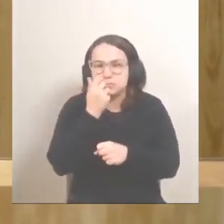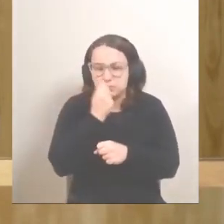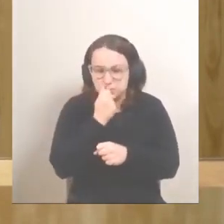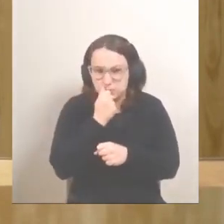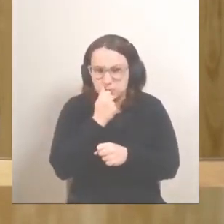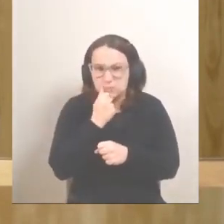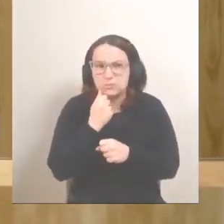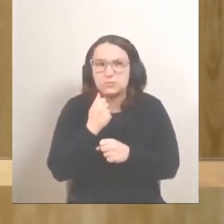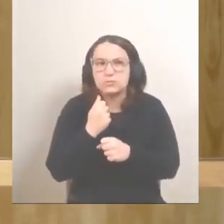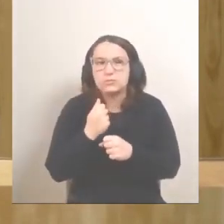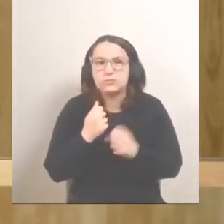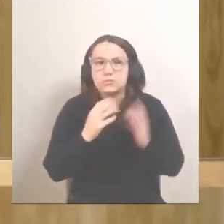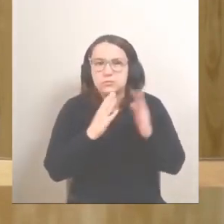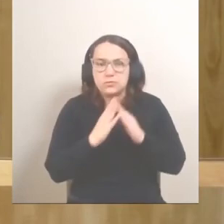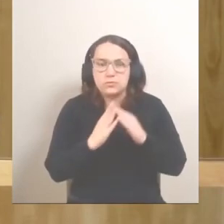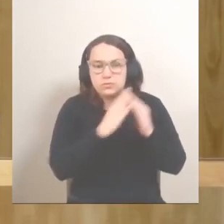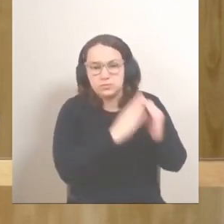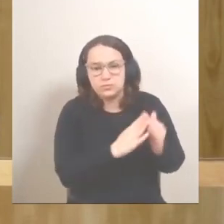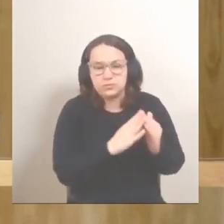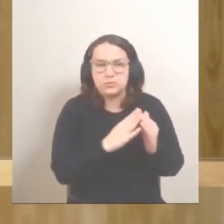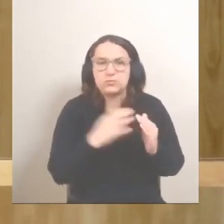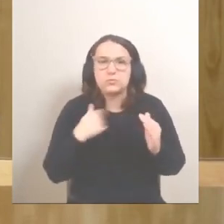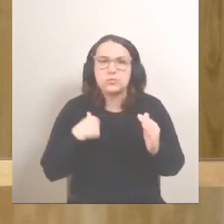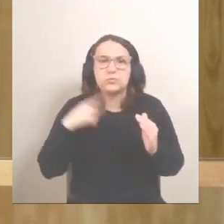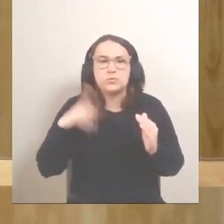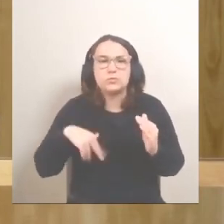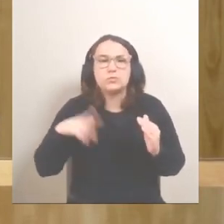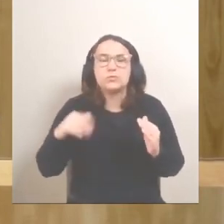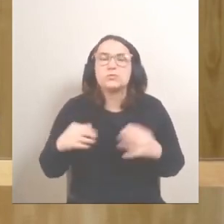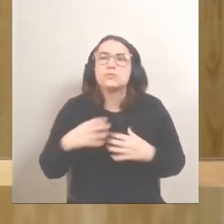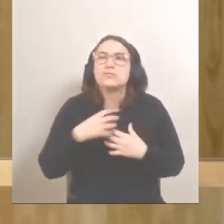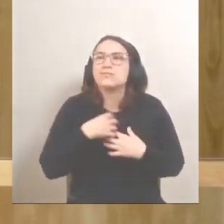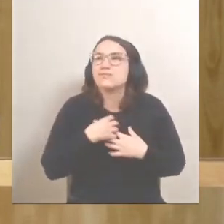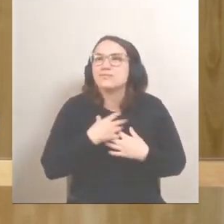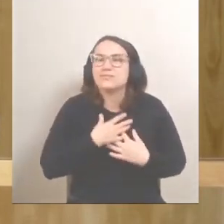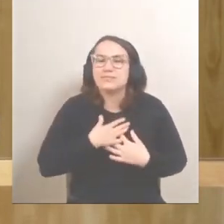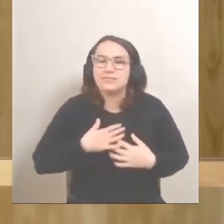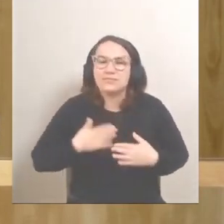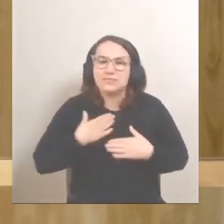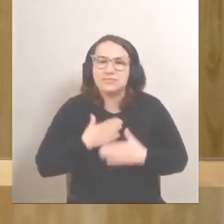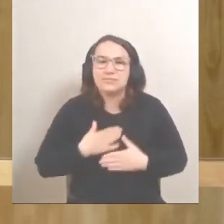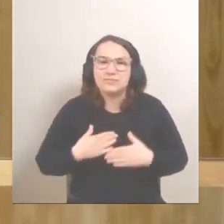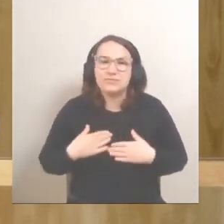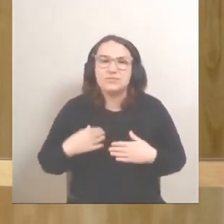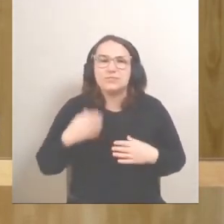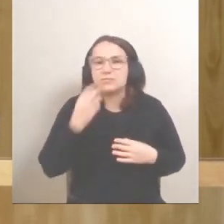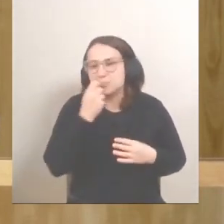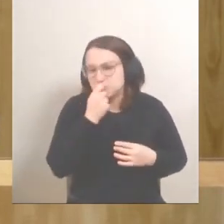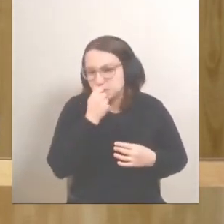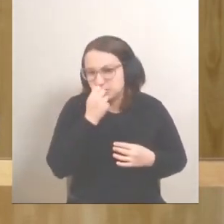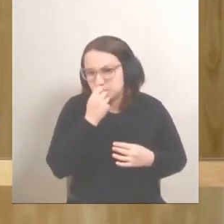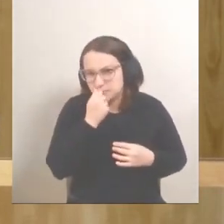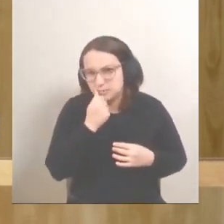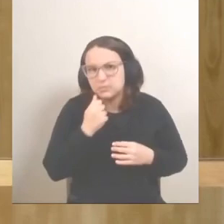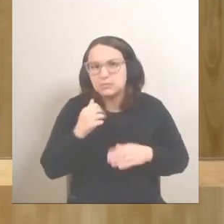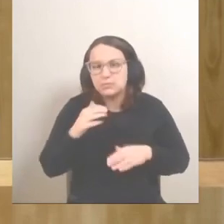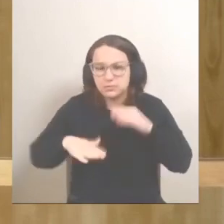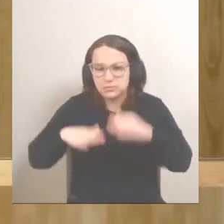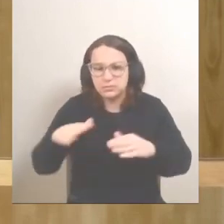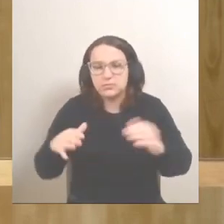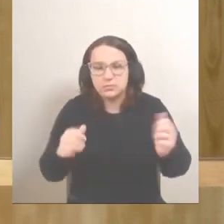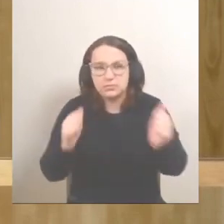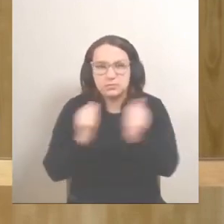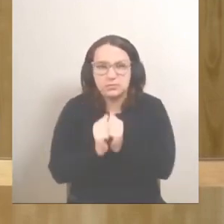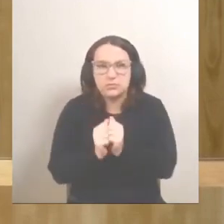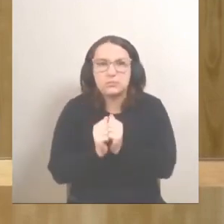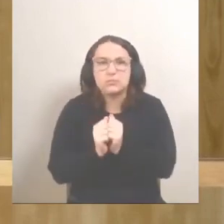mas apesar de morar num bairro ao lado, nunca deixei de estar presente nas ações do bairro do Limão, é de caminhar com vocês.